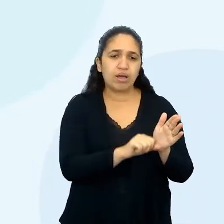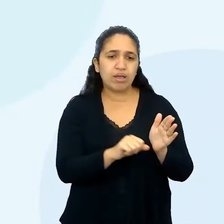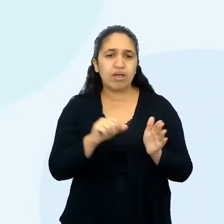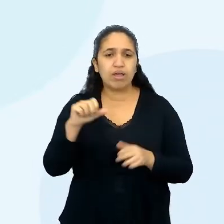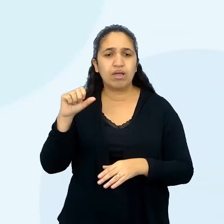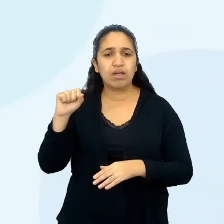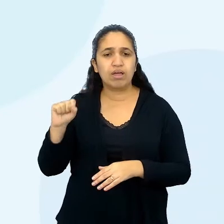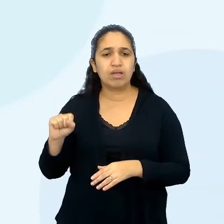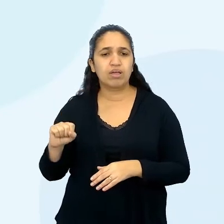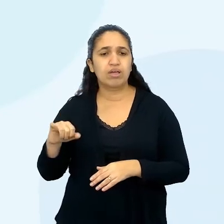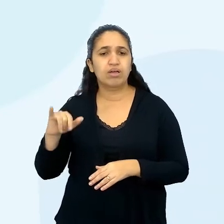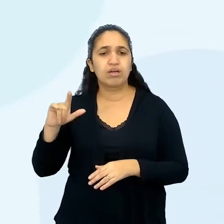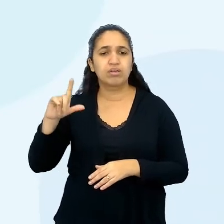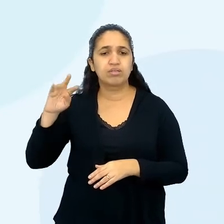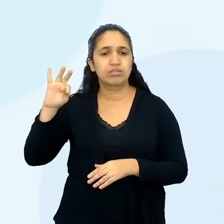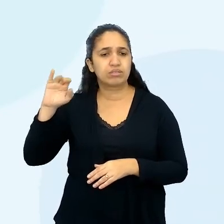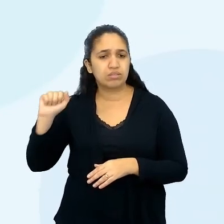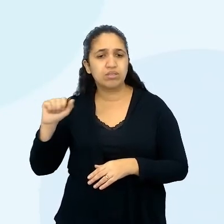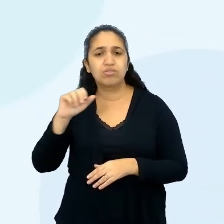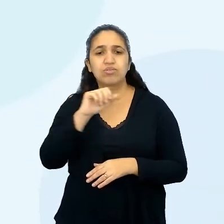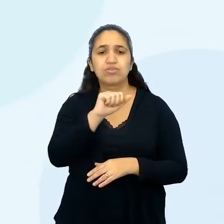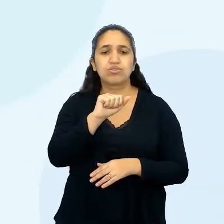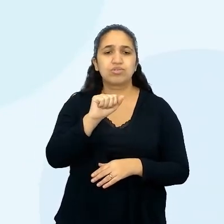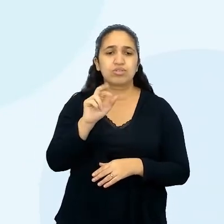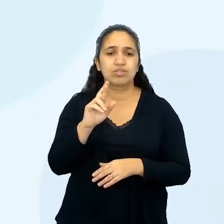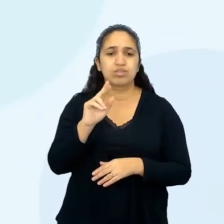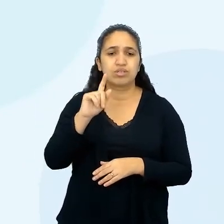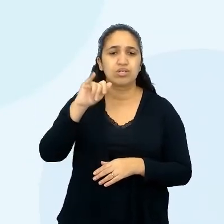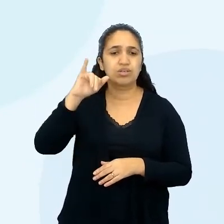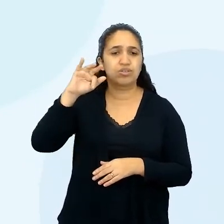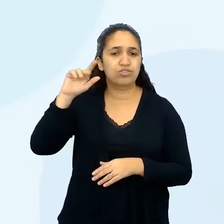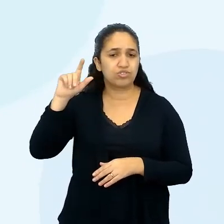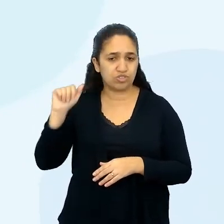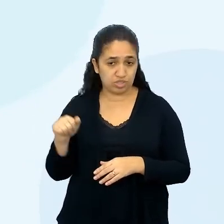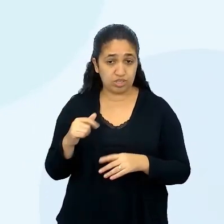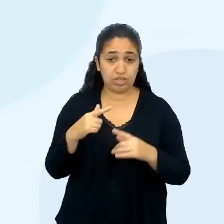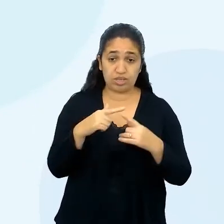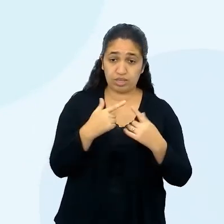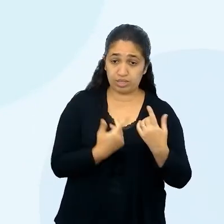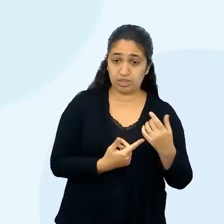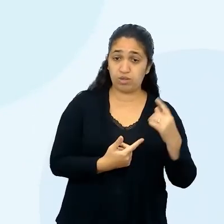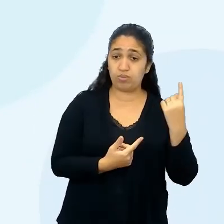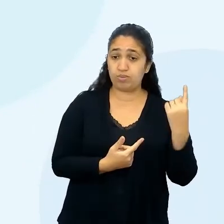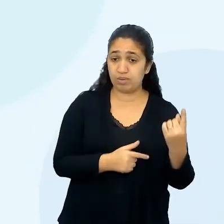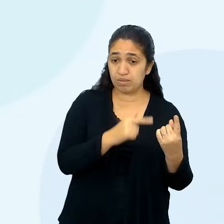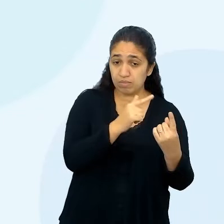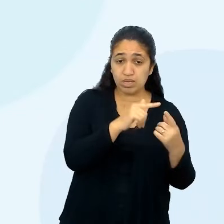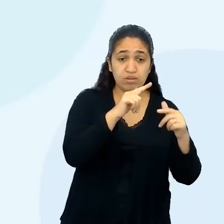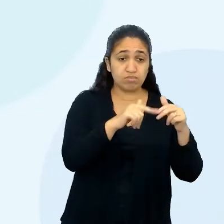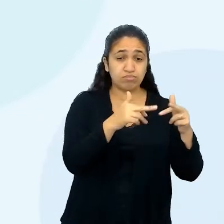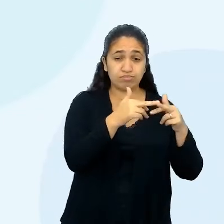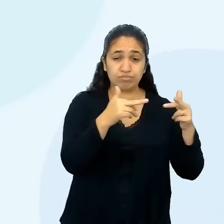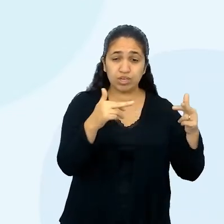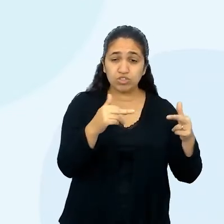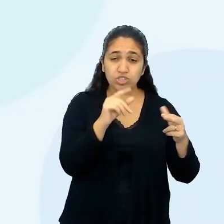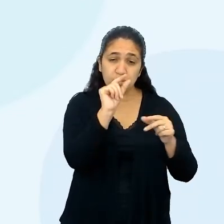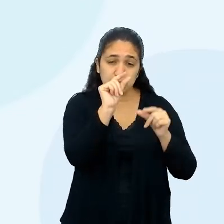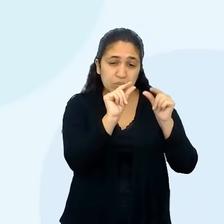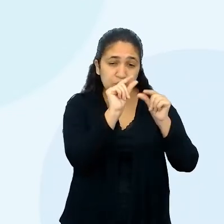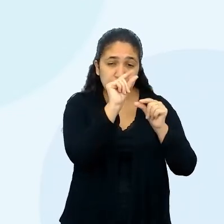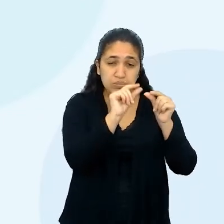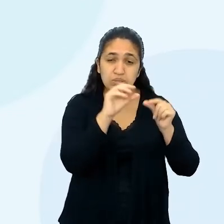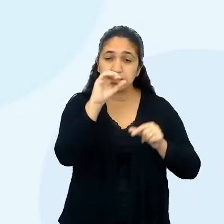e argila neles existentes. A areia é composta por partículas de sedimento com diâmetros